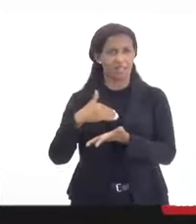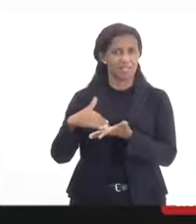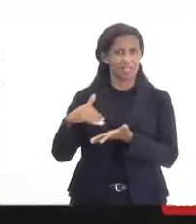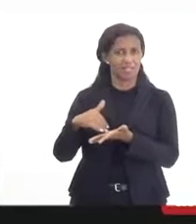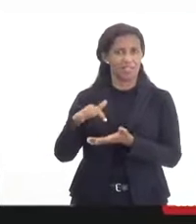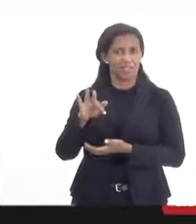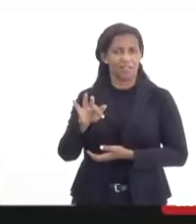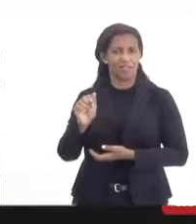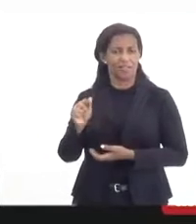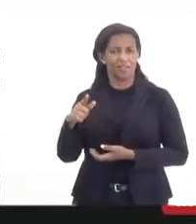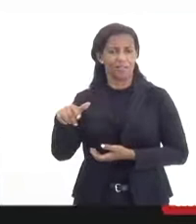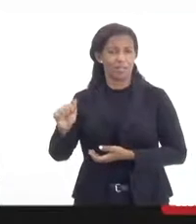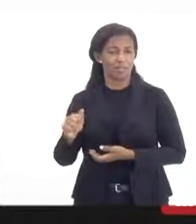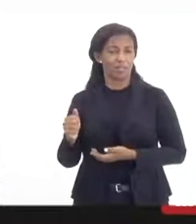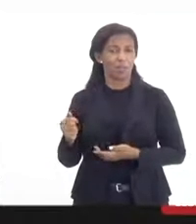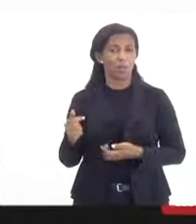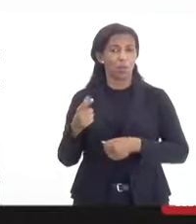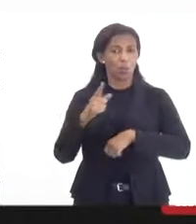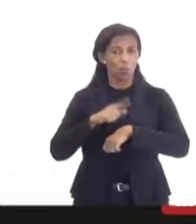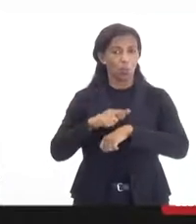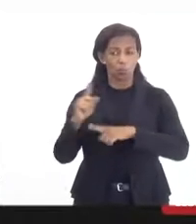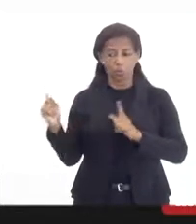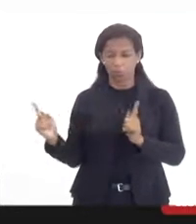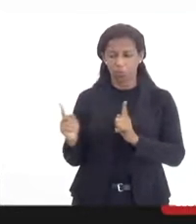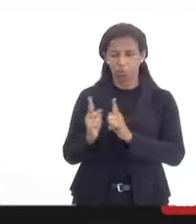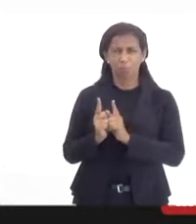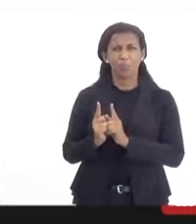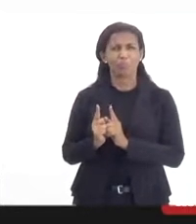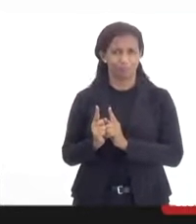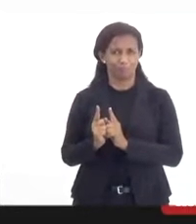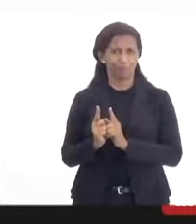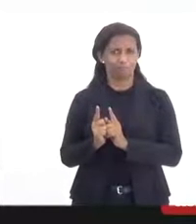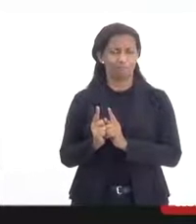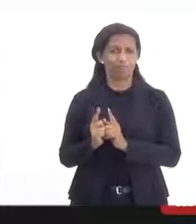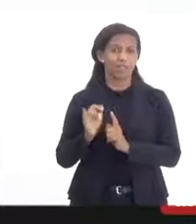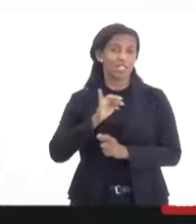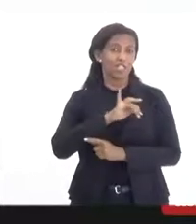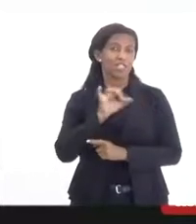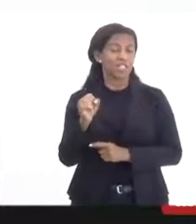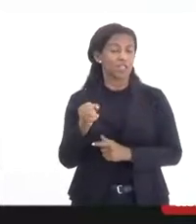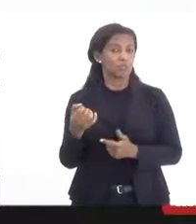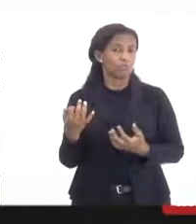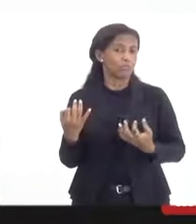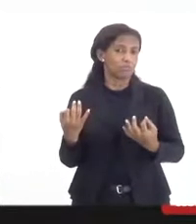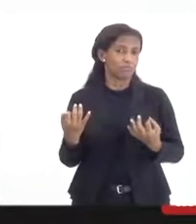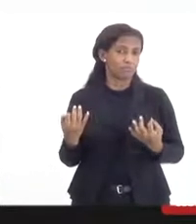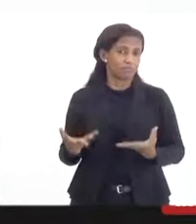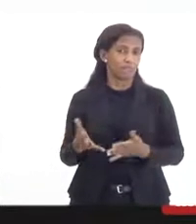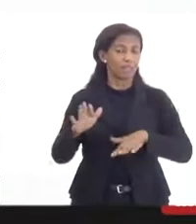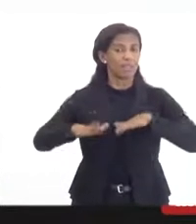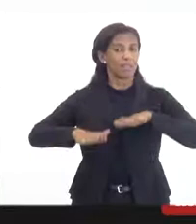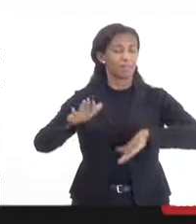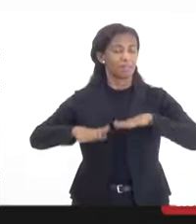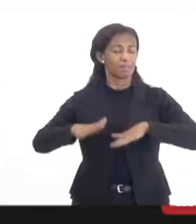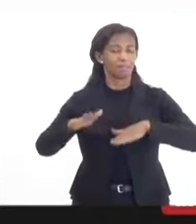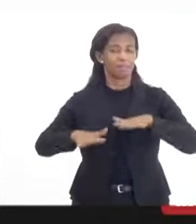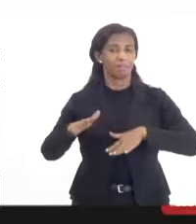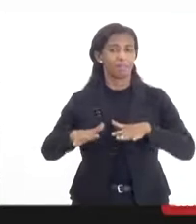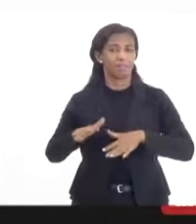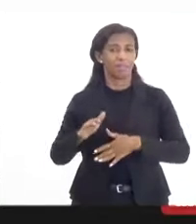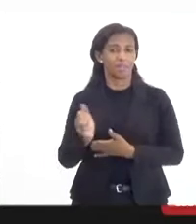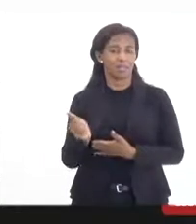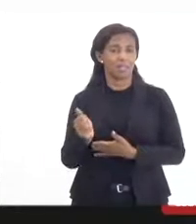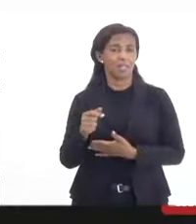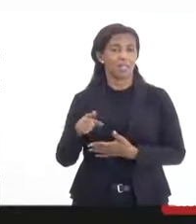de Fazenda, com o prazo final de adesão, não é? Isso claramente é, a depender da